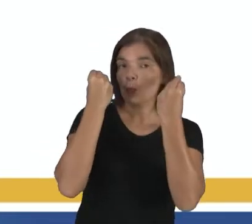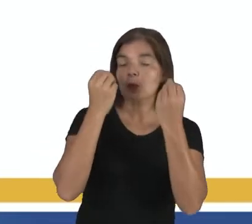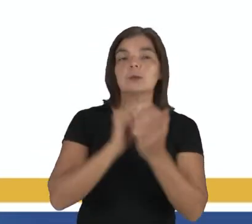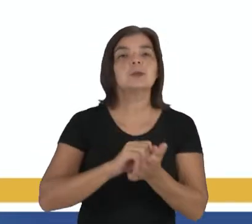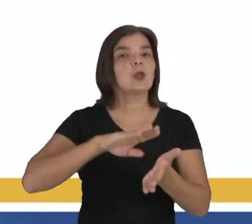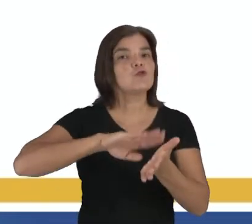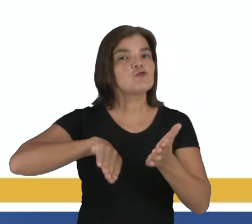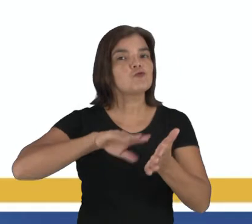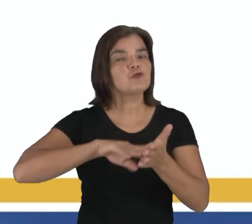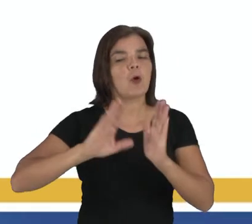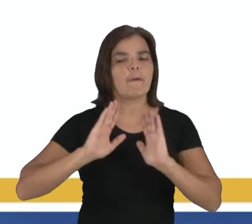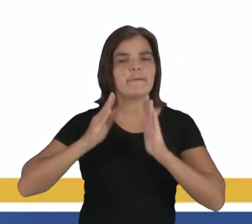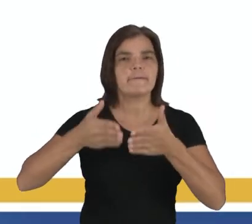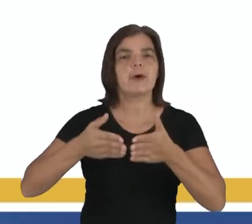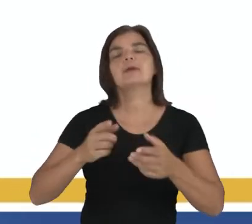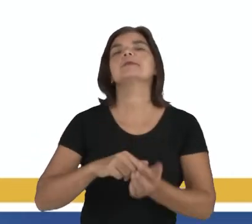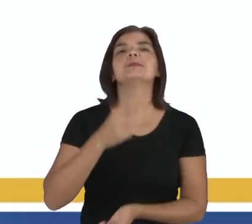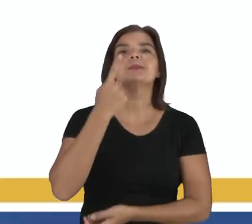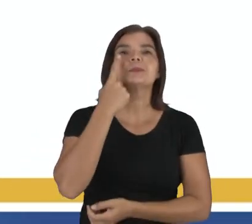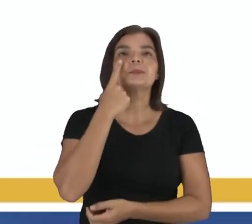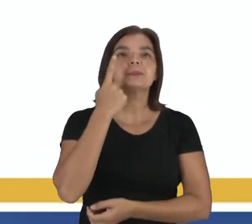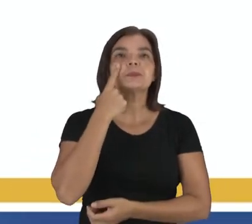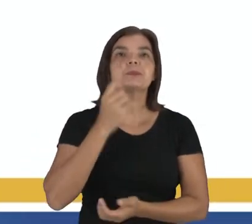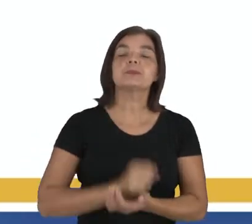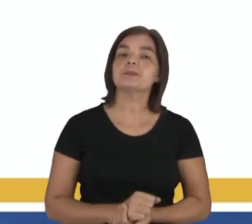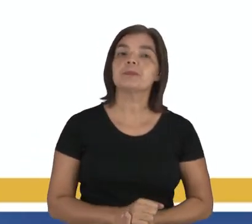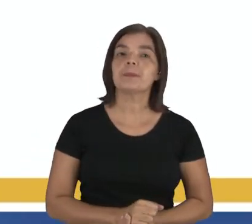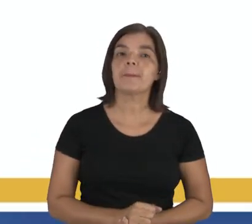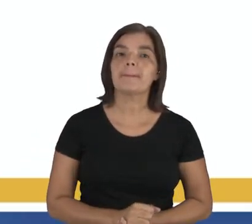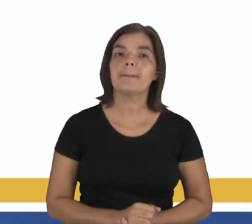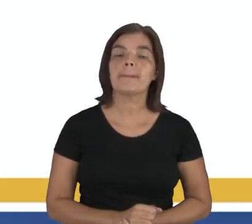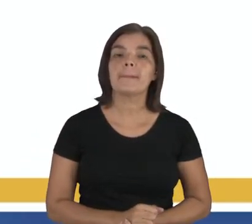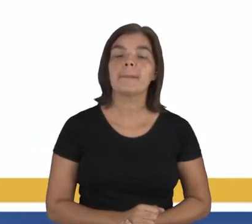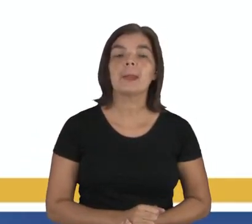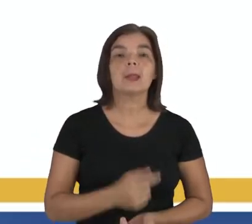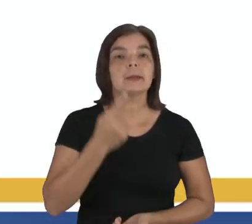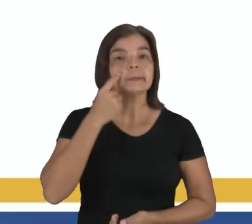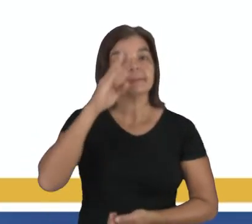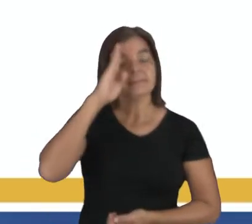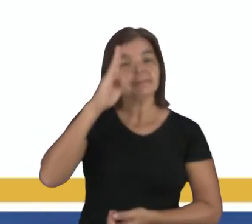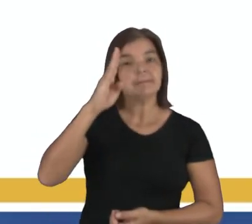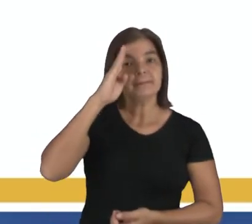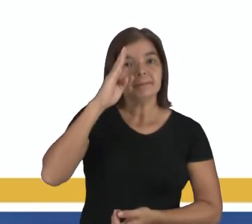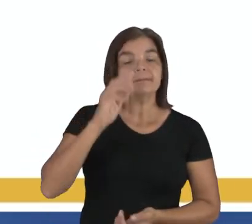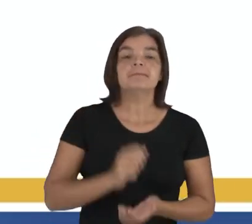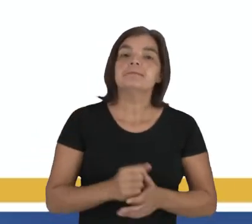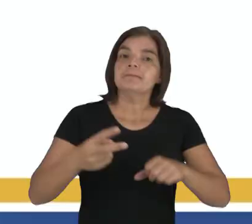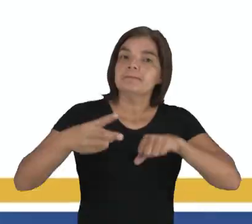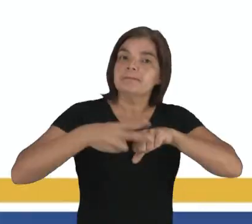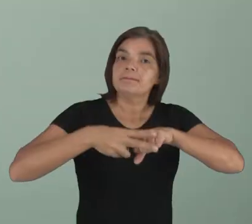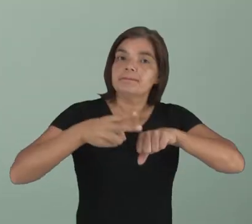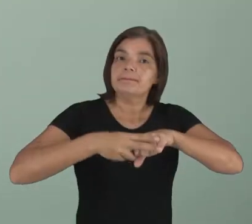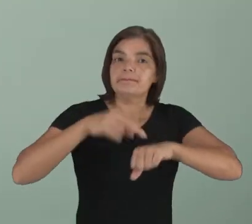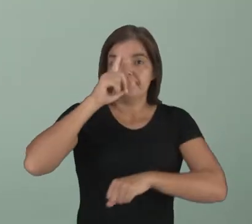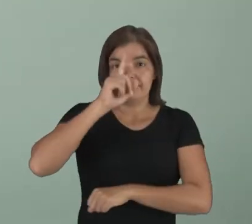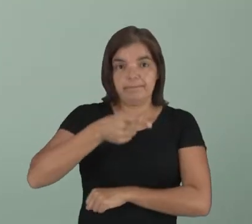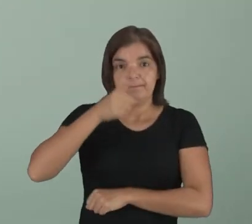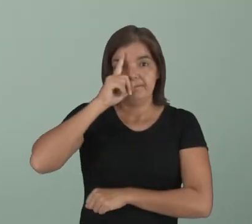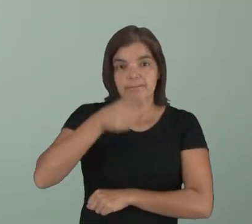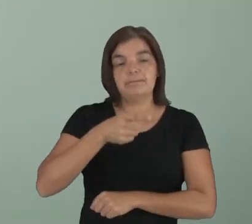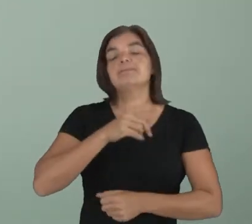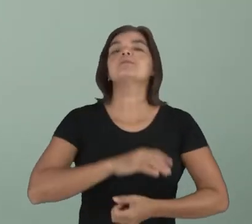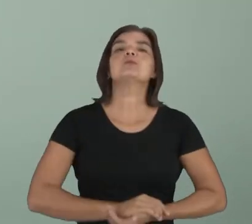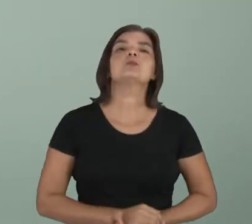do mosquito da dengue. Observa-se nesse texto a predominância principalmente de verbos no imperativo, dando